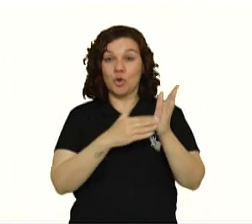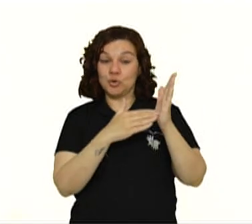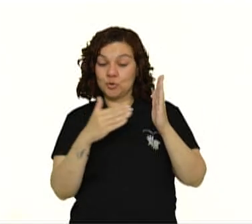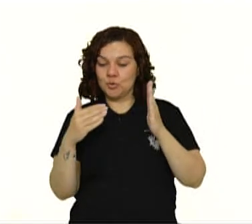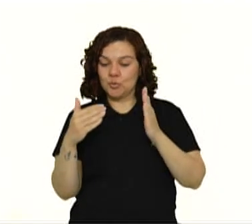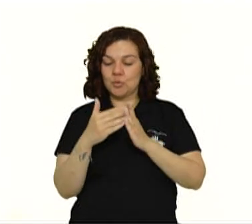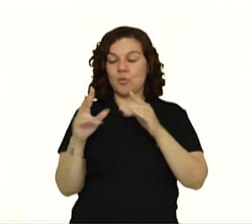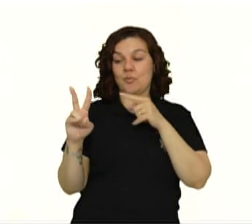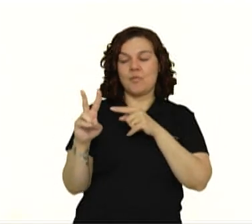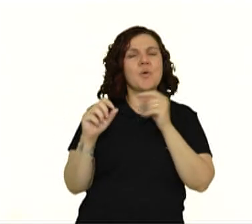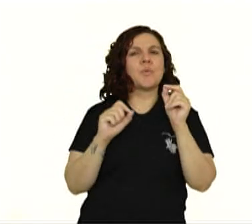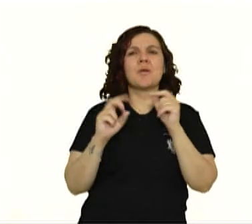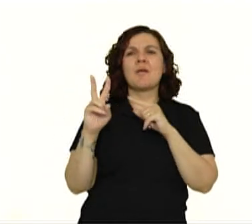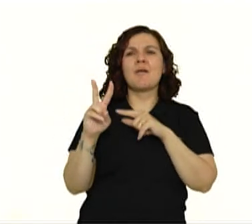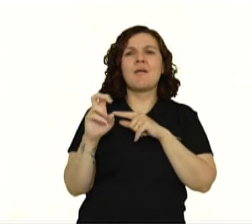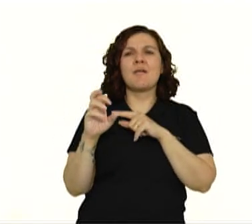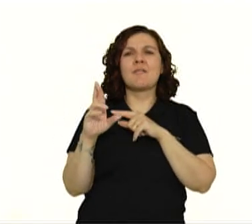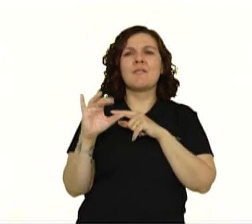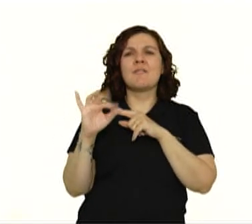de arestas.